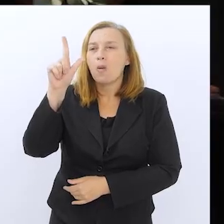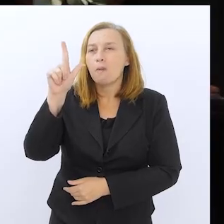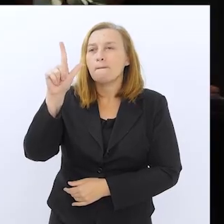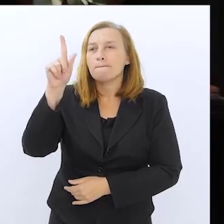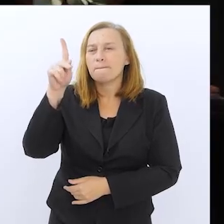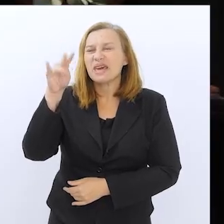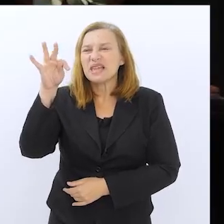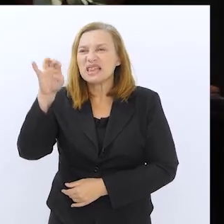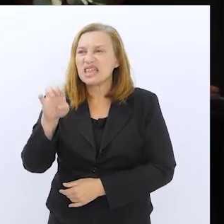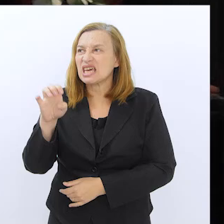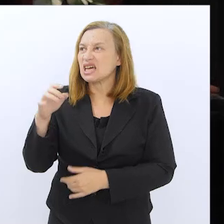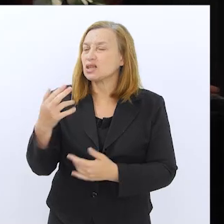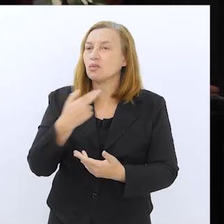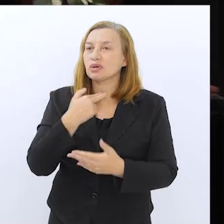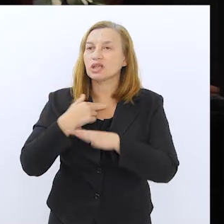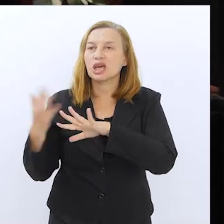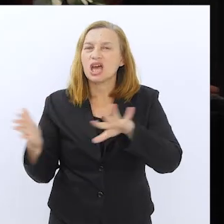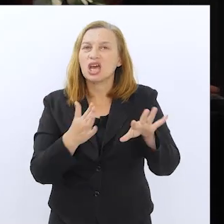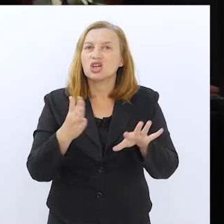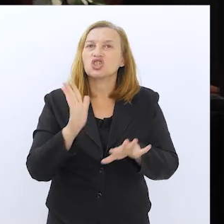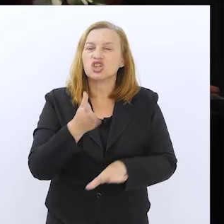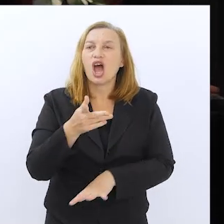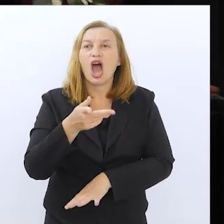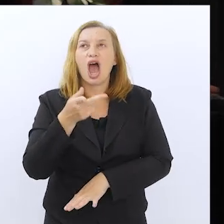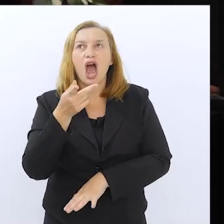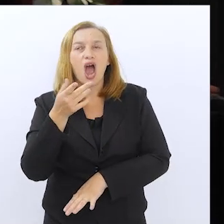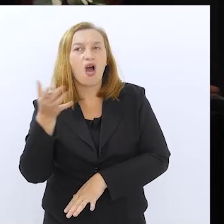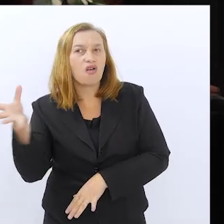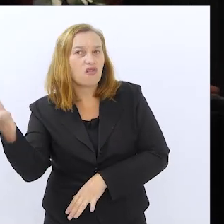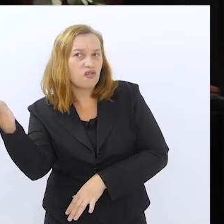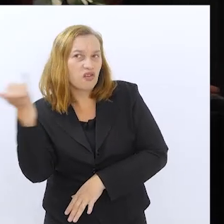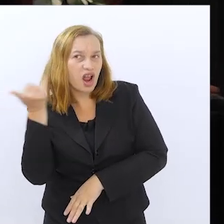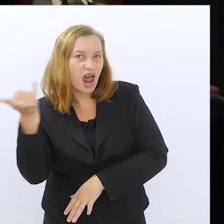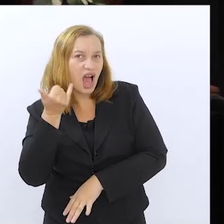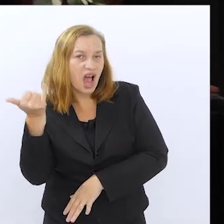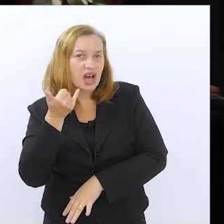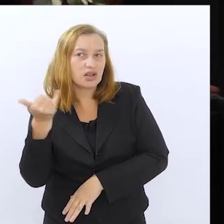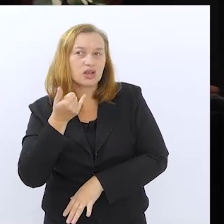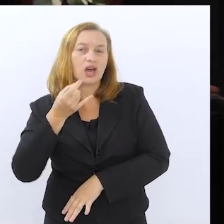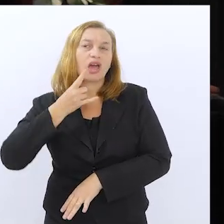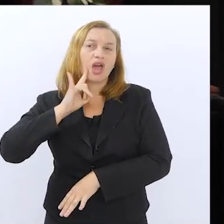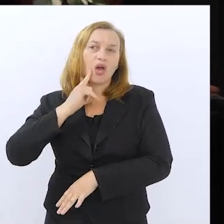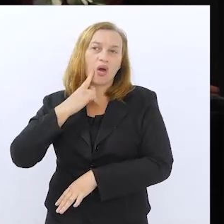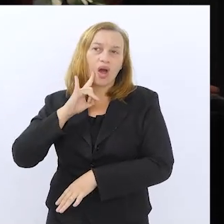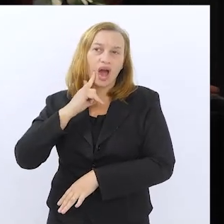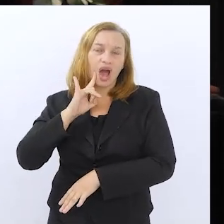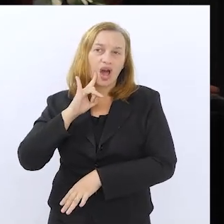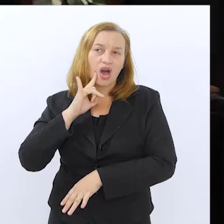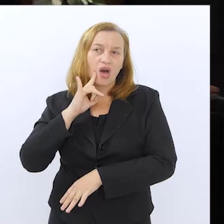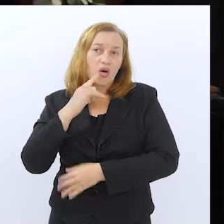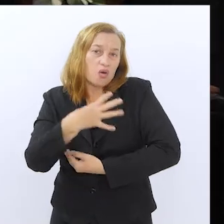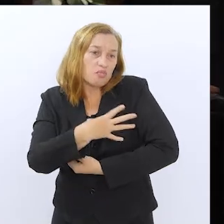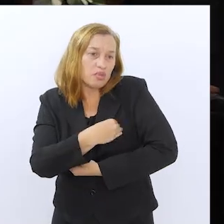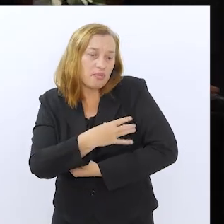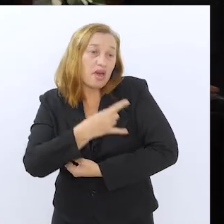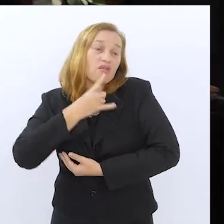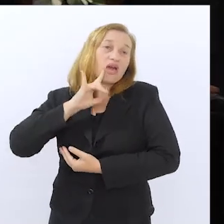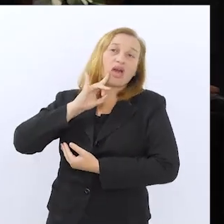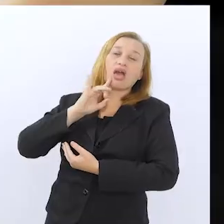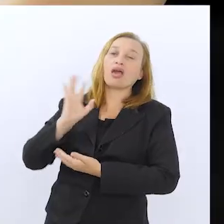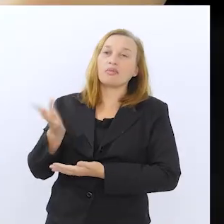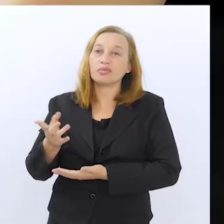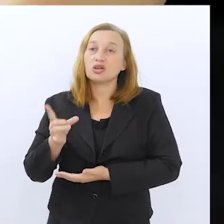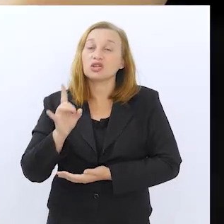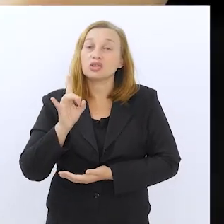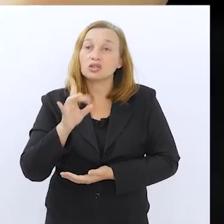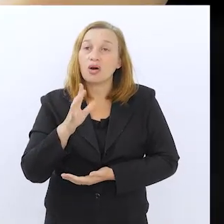Beber cerveja. Já ouvi dizer que beber cerveja deixa o bebê bêbado. É verdade isso? Que o que é importante da cerveja é a